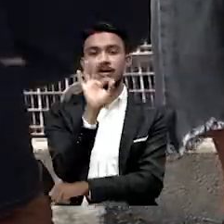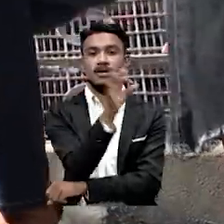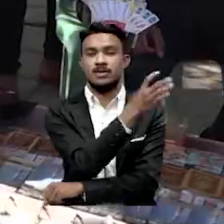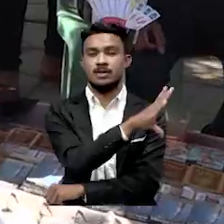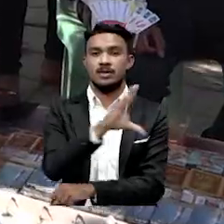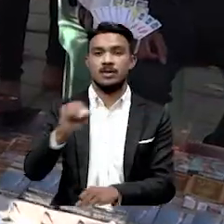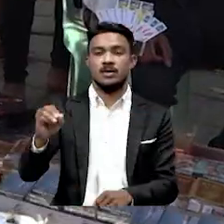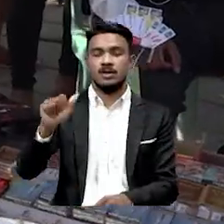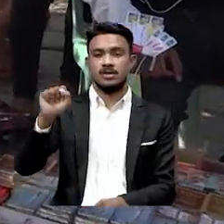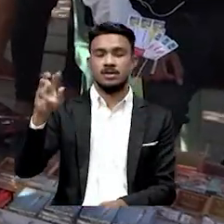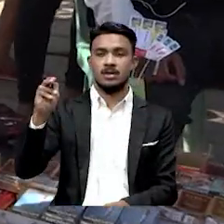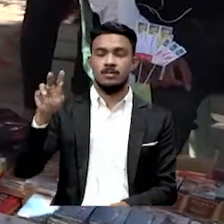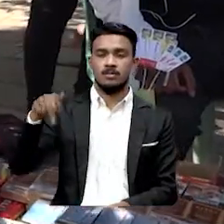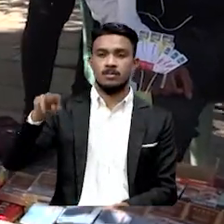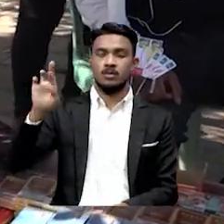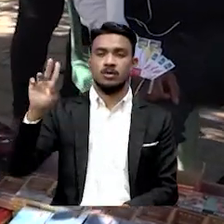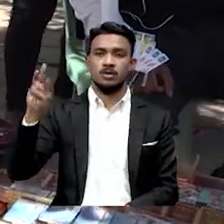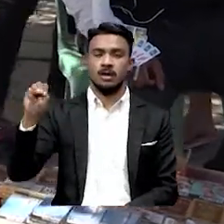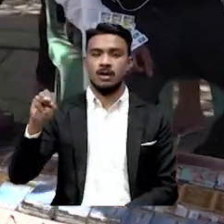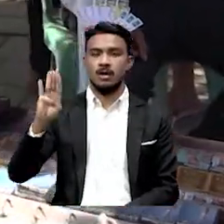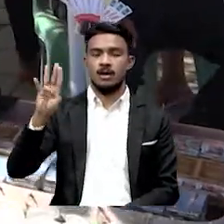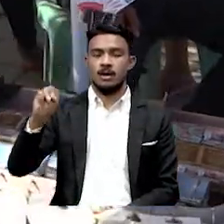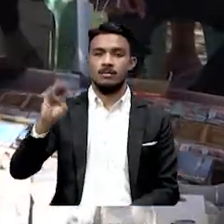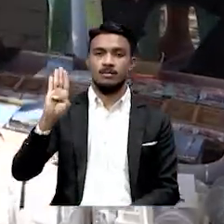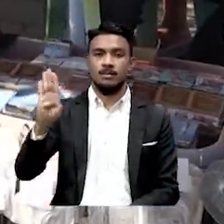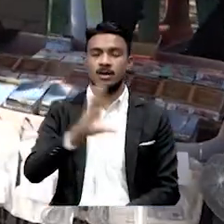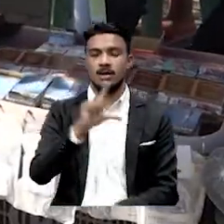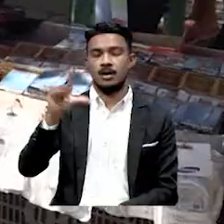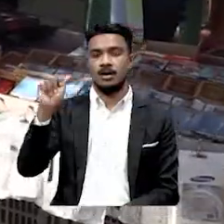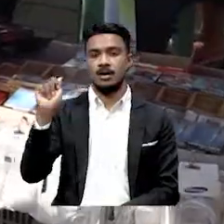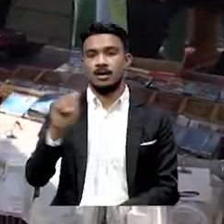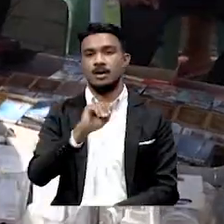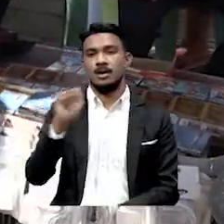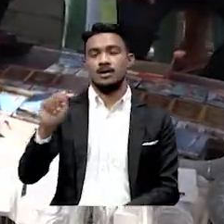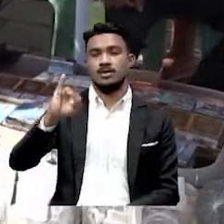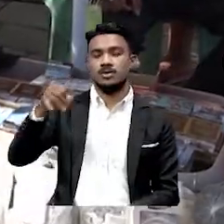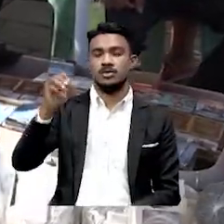Samporna, Marlboro, gudang garam surya 16, Joker,